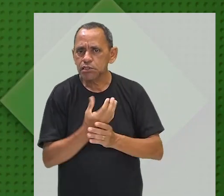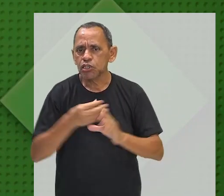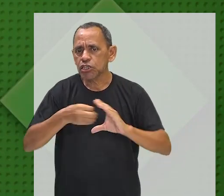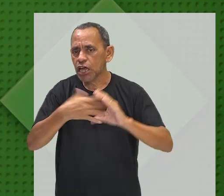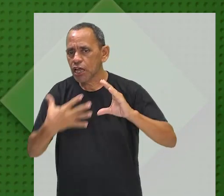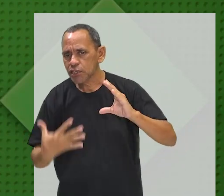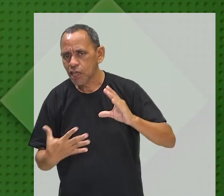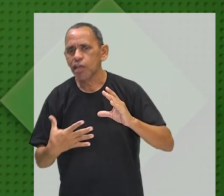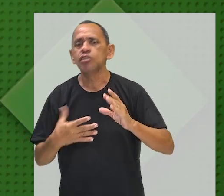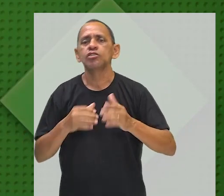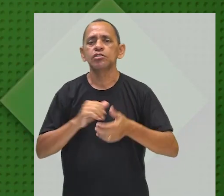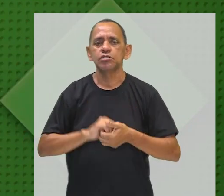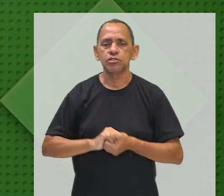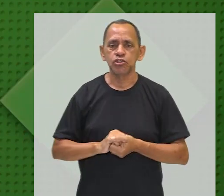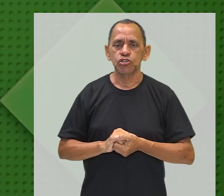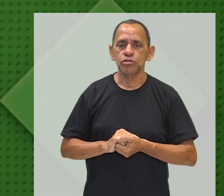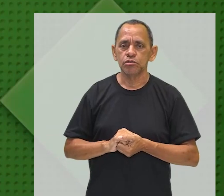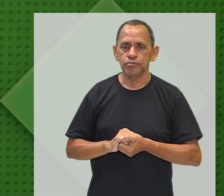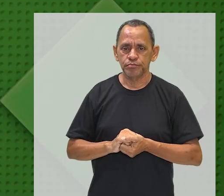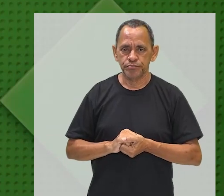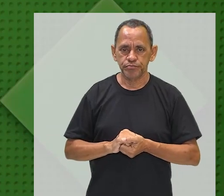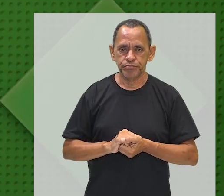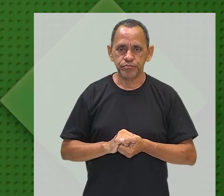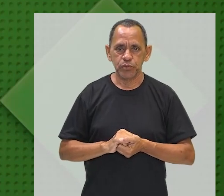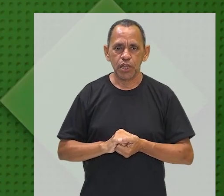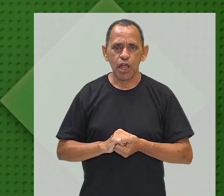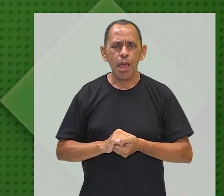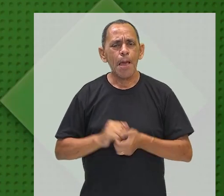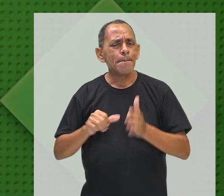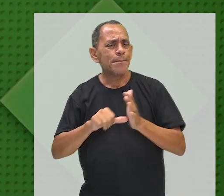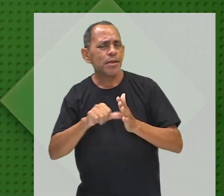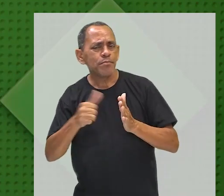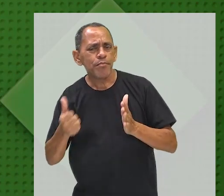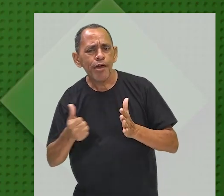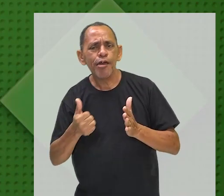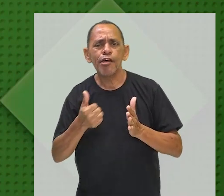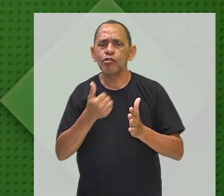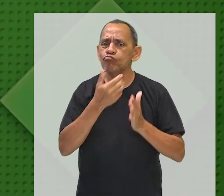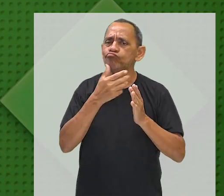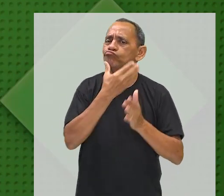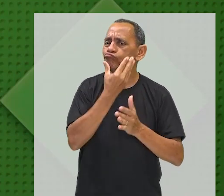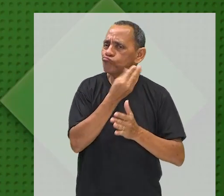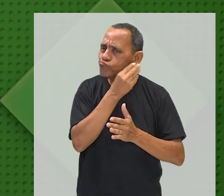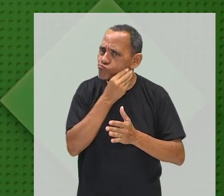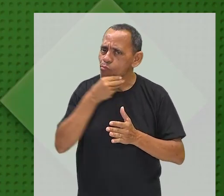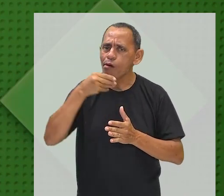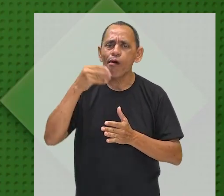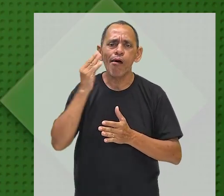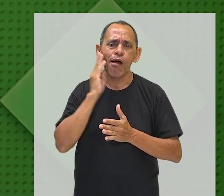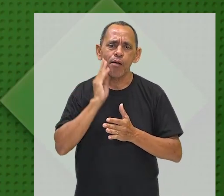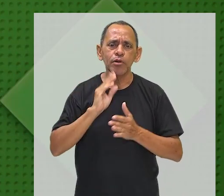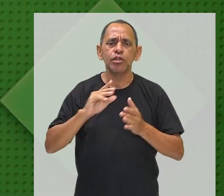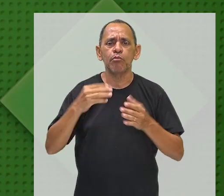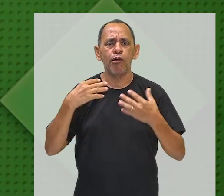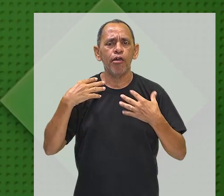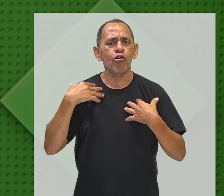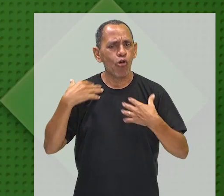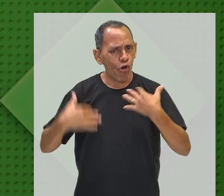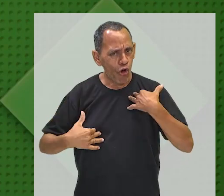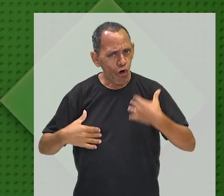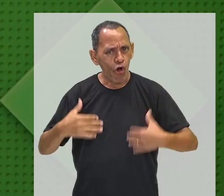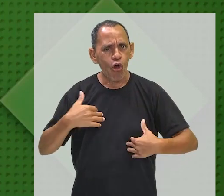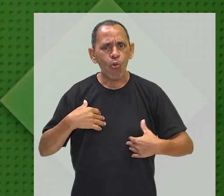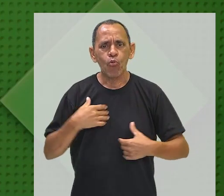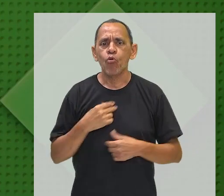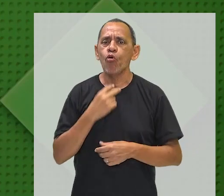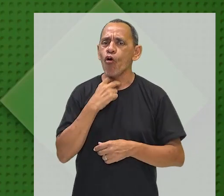características sexuais secundárias, como os primeiros pelos ali que vão formar a barba, né, pelos pelo corpo, o engrossamento da